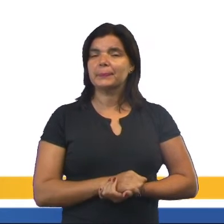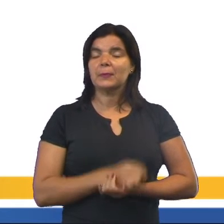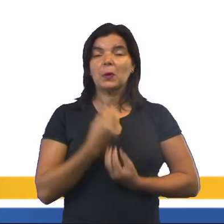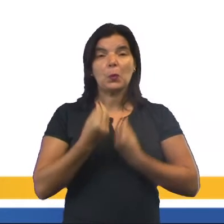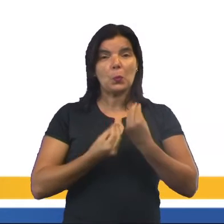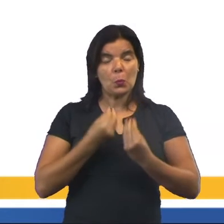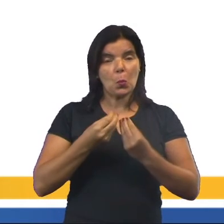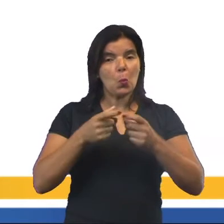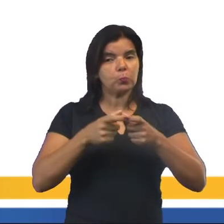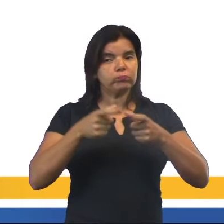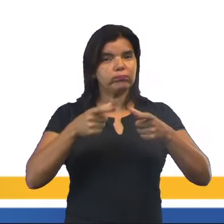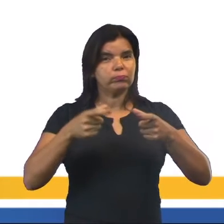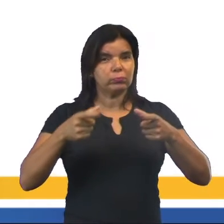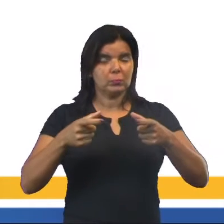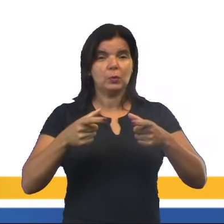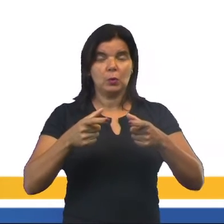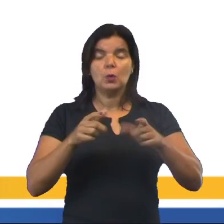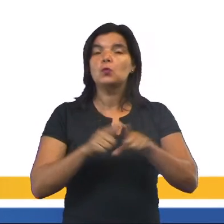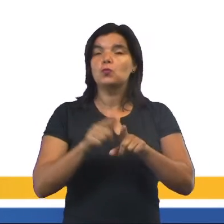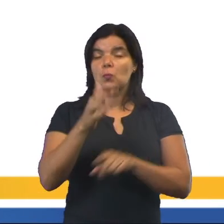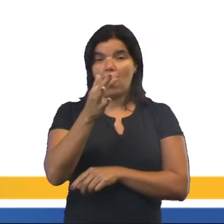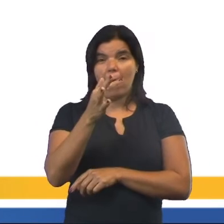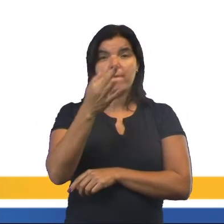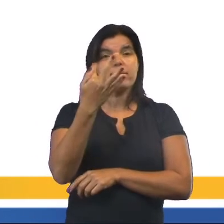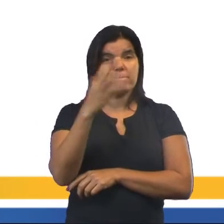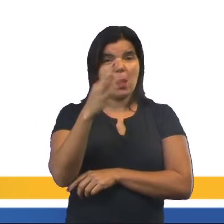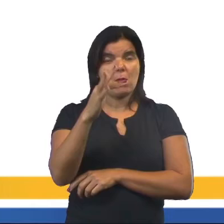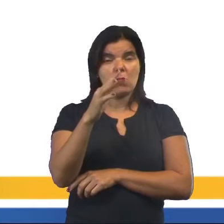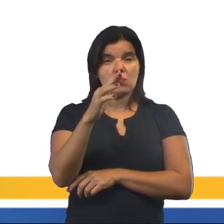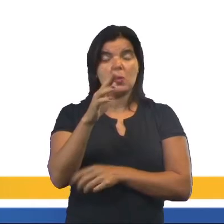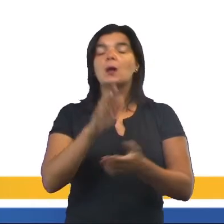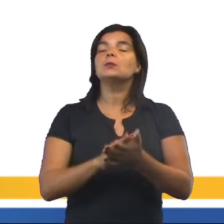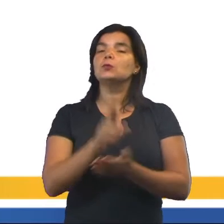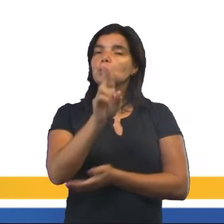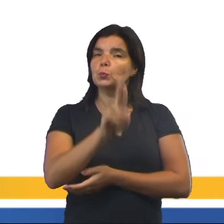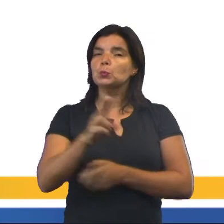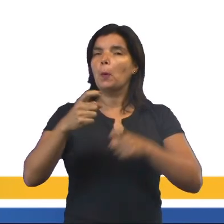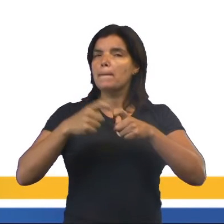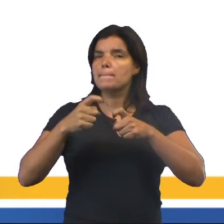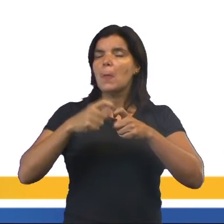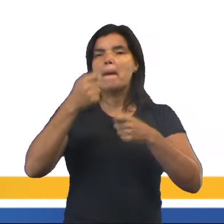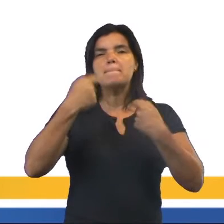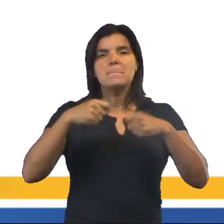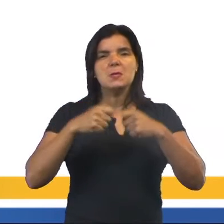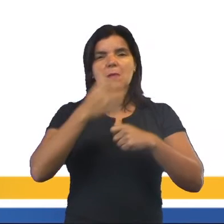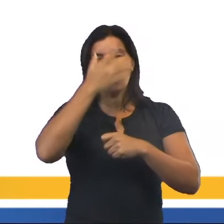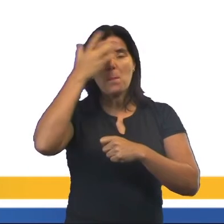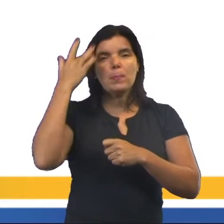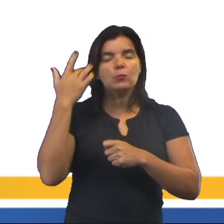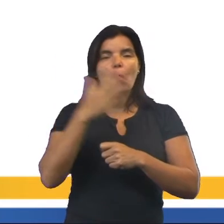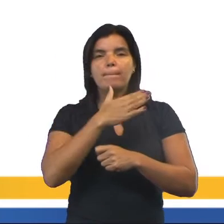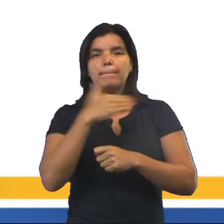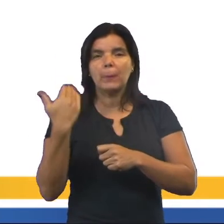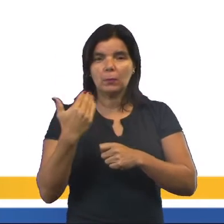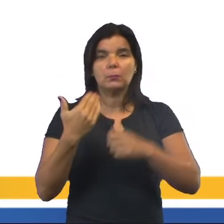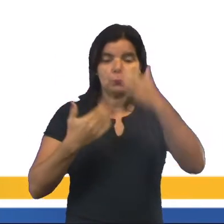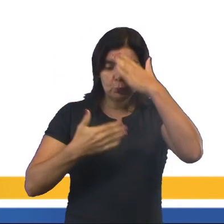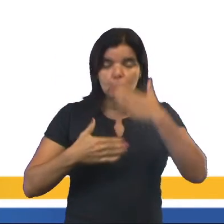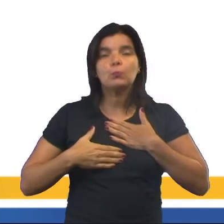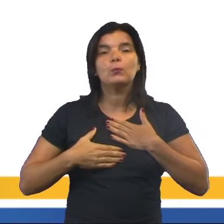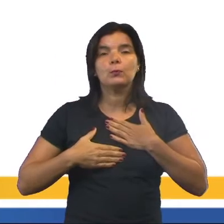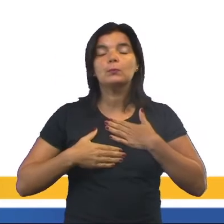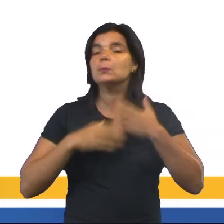Com o crescimento das faculdades de medicina, os estudantes precisavam de corpos, né, para estudar nas